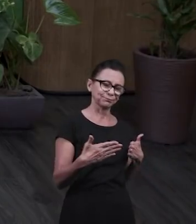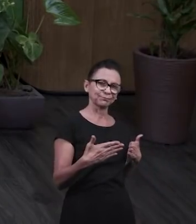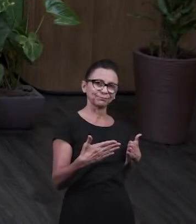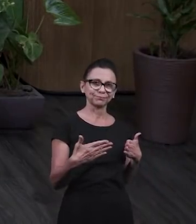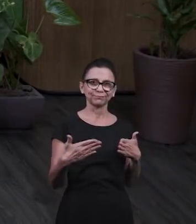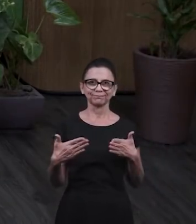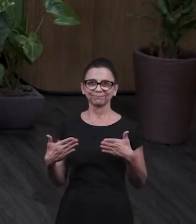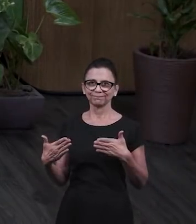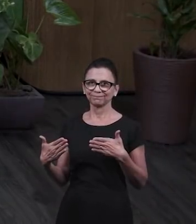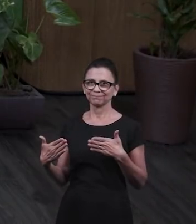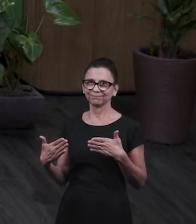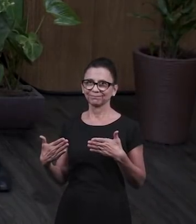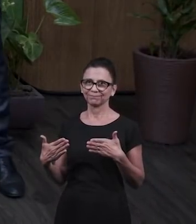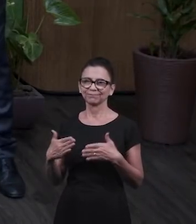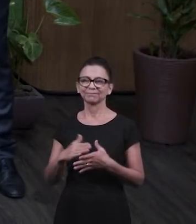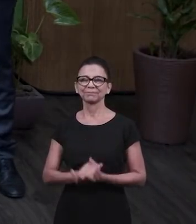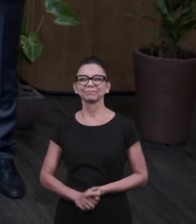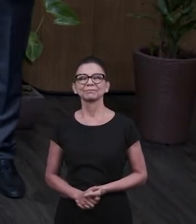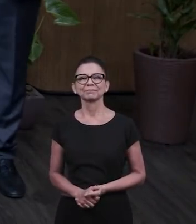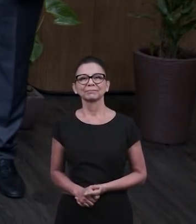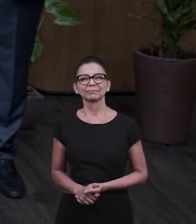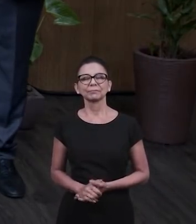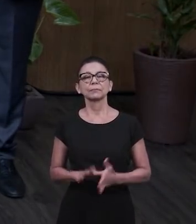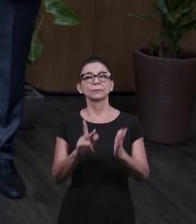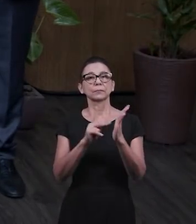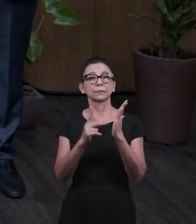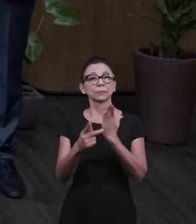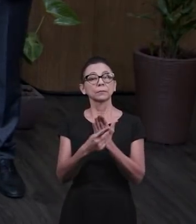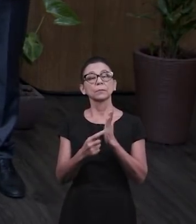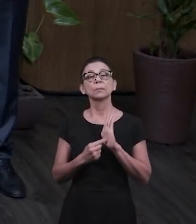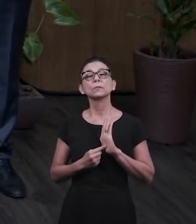Infrutífera. A parábola mostra,